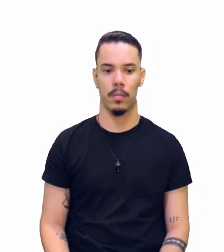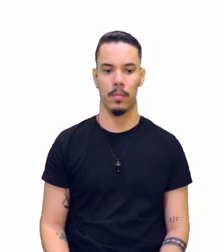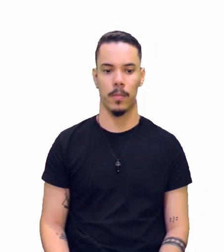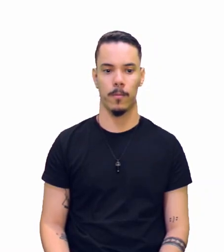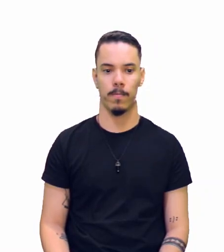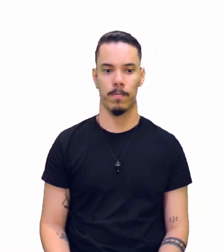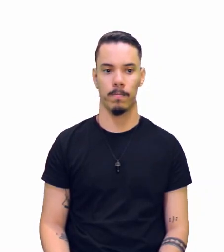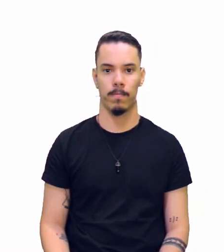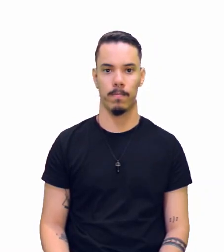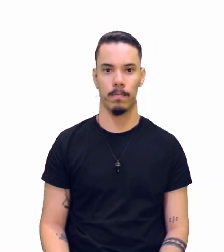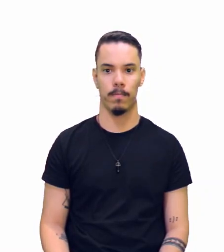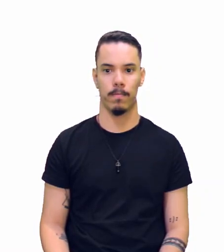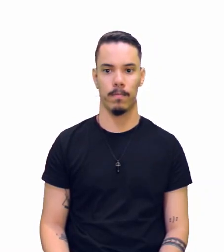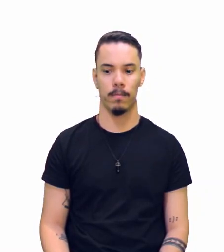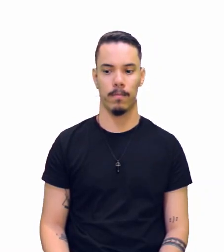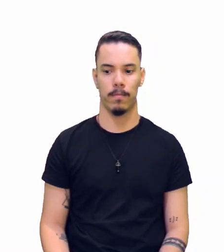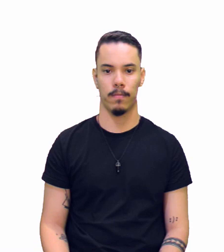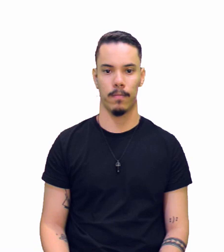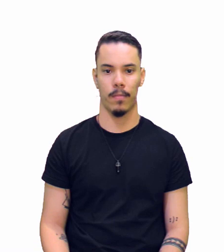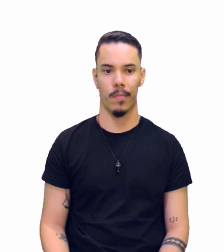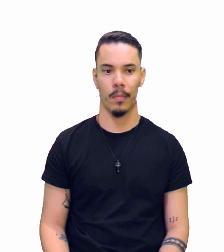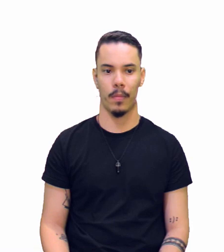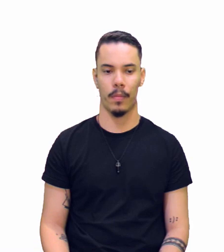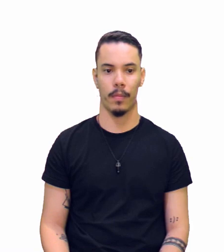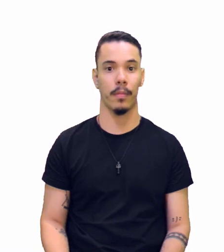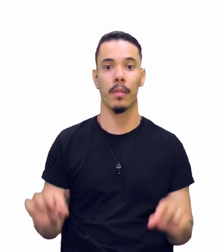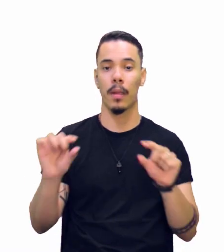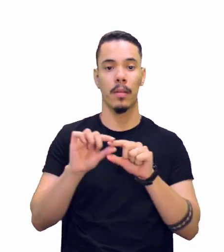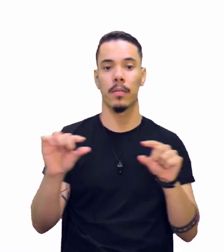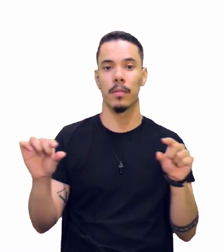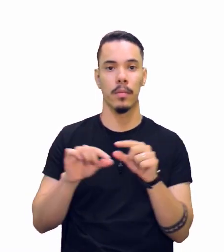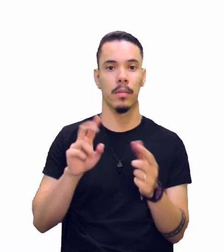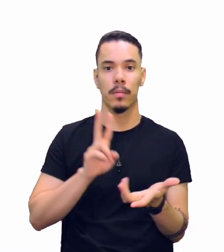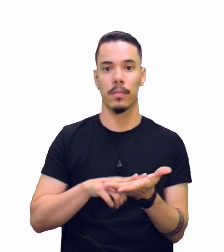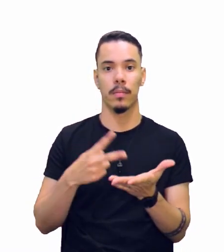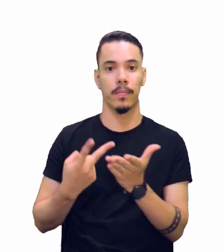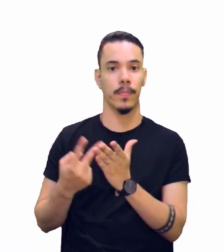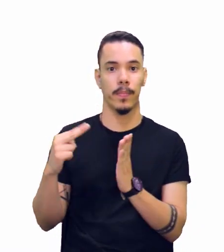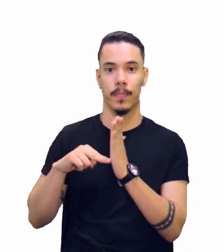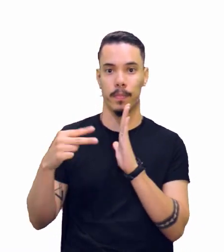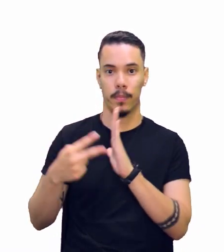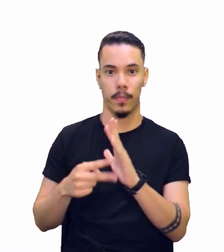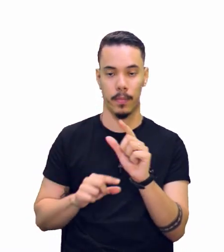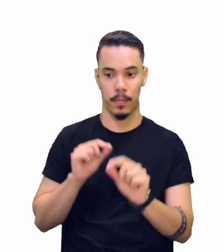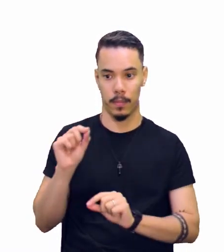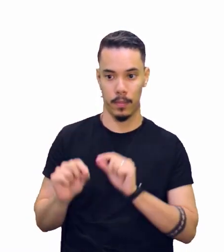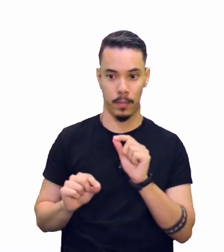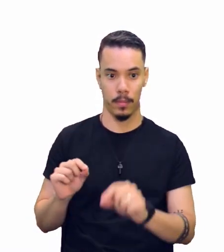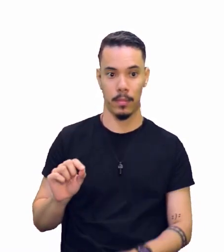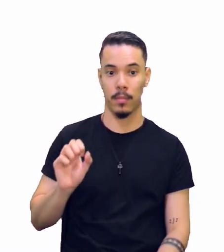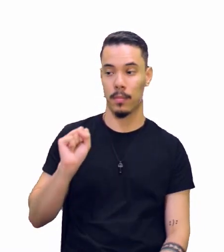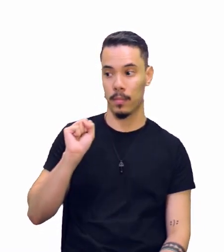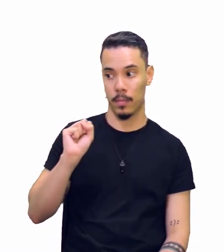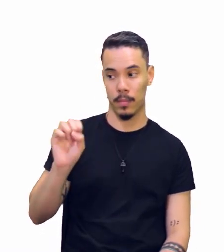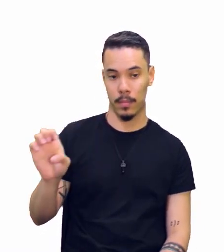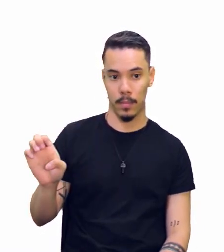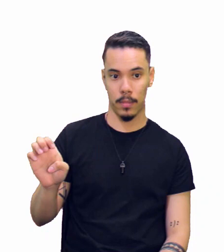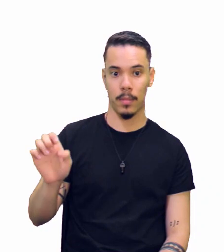car, the alarm goes off. Ou seja, se